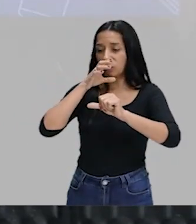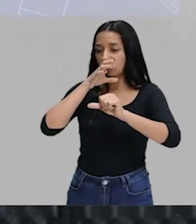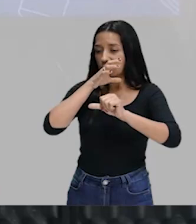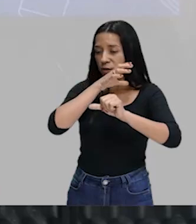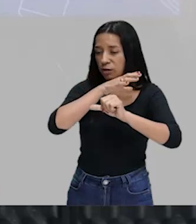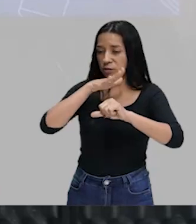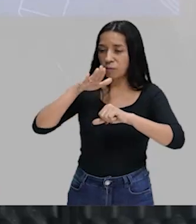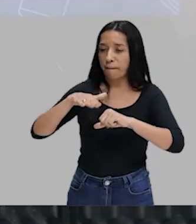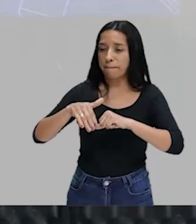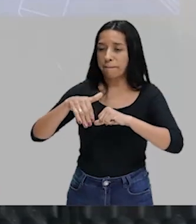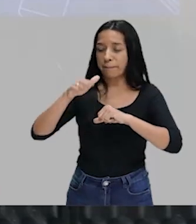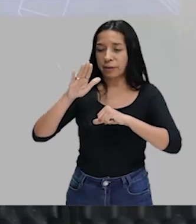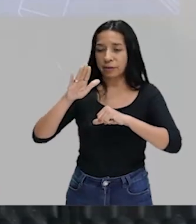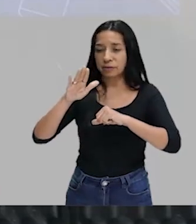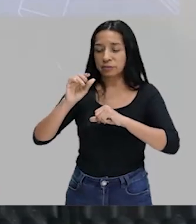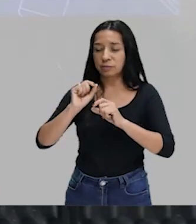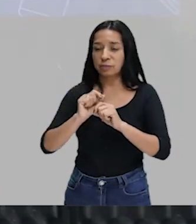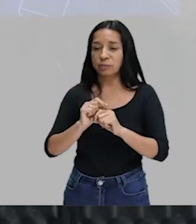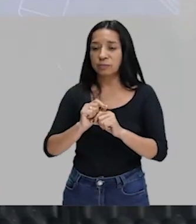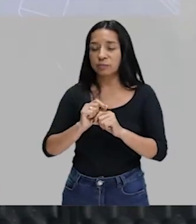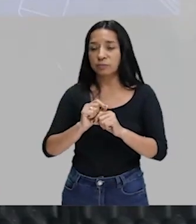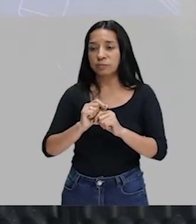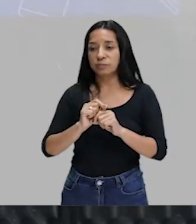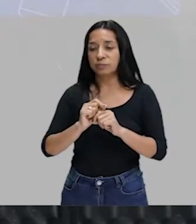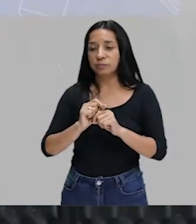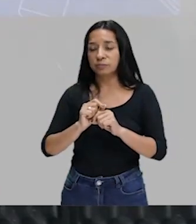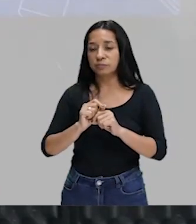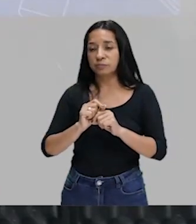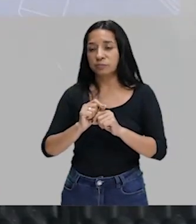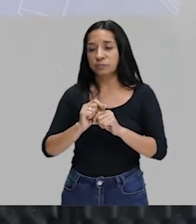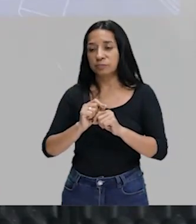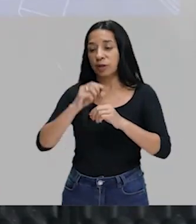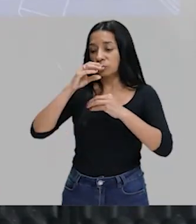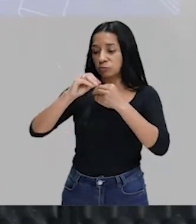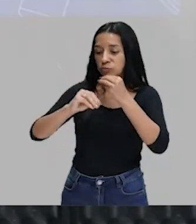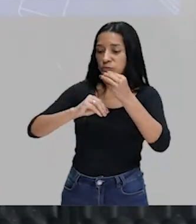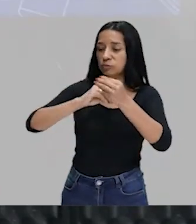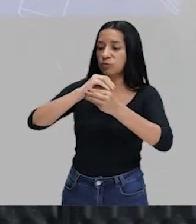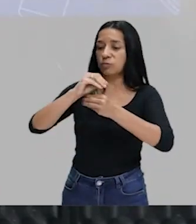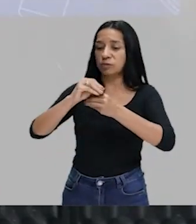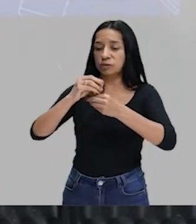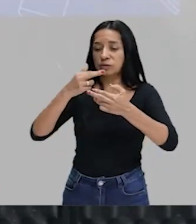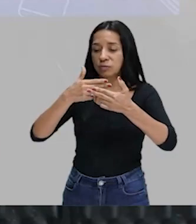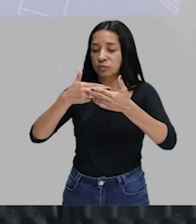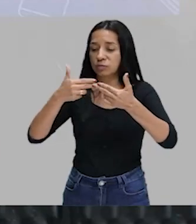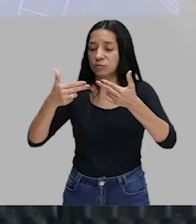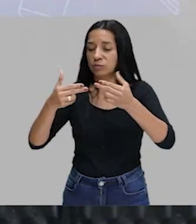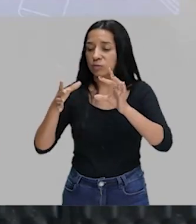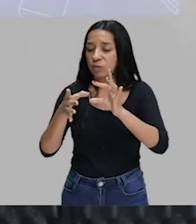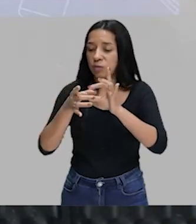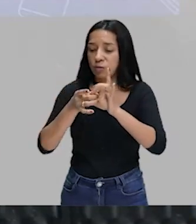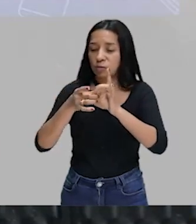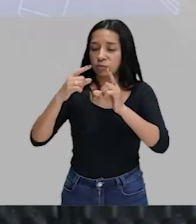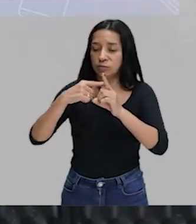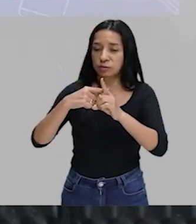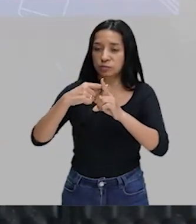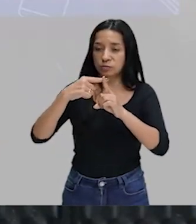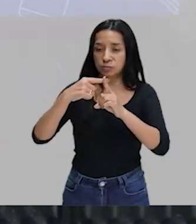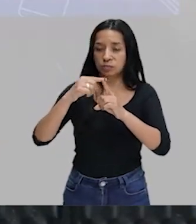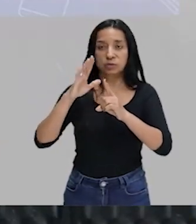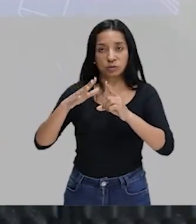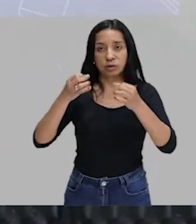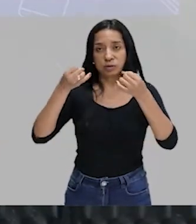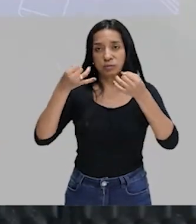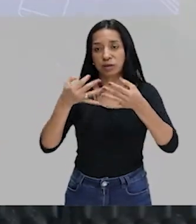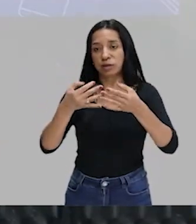E consequentemente, né, se nós temos a fusão desses elementos e aumenta a temperatura, certo? Já foi até falado,